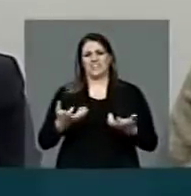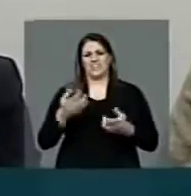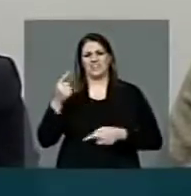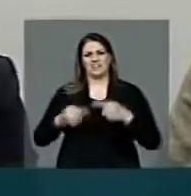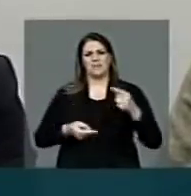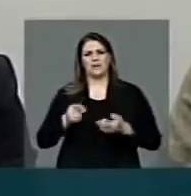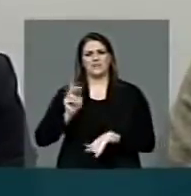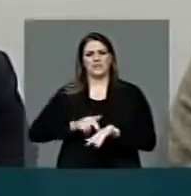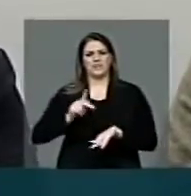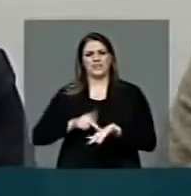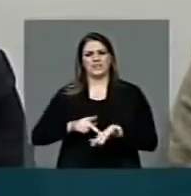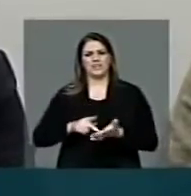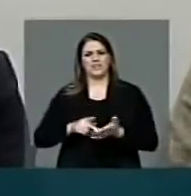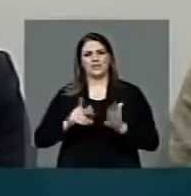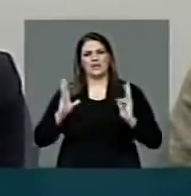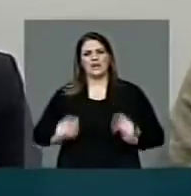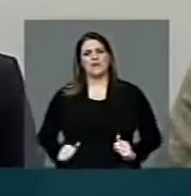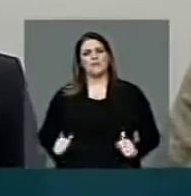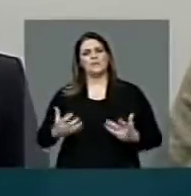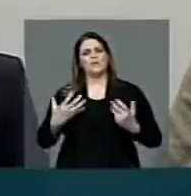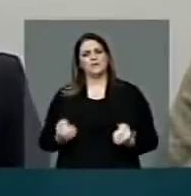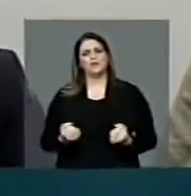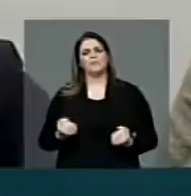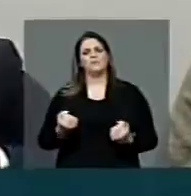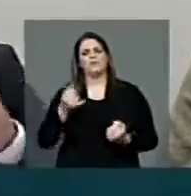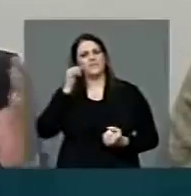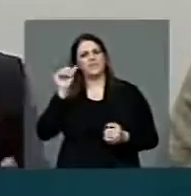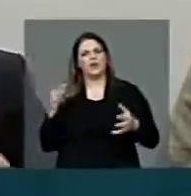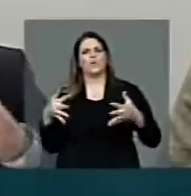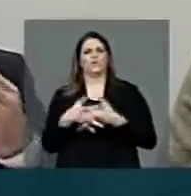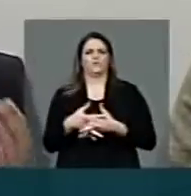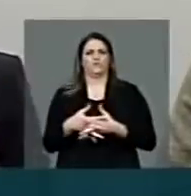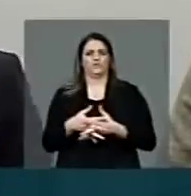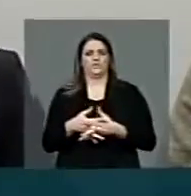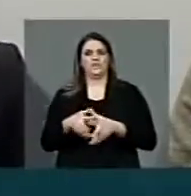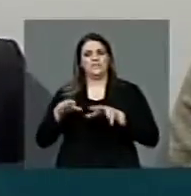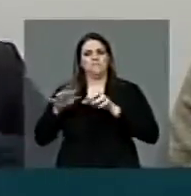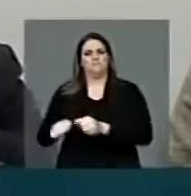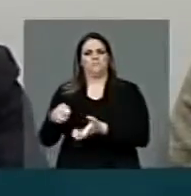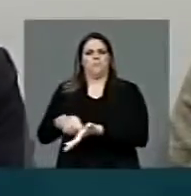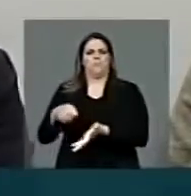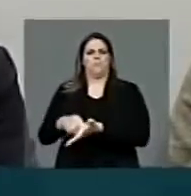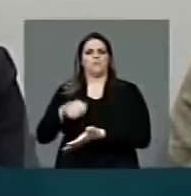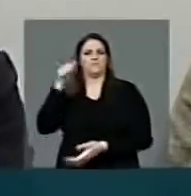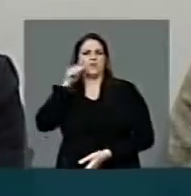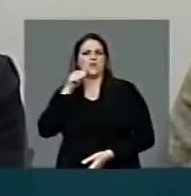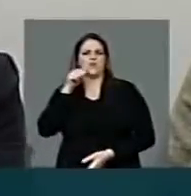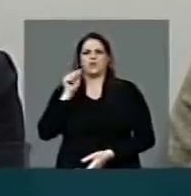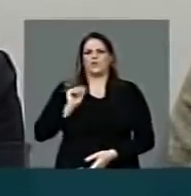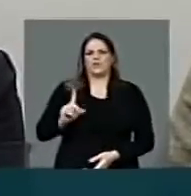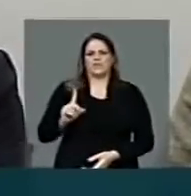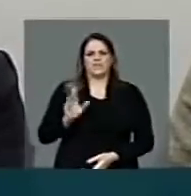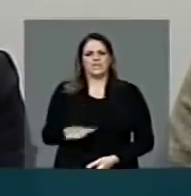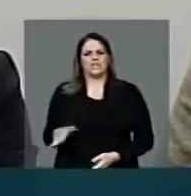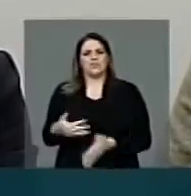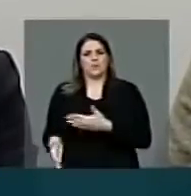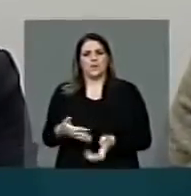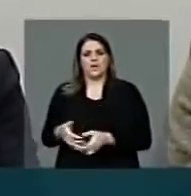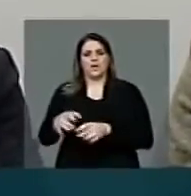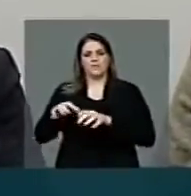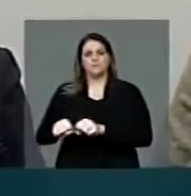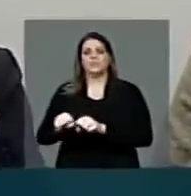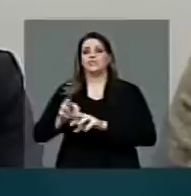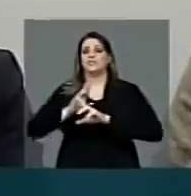uma coisa com a outra. Exploração sexual, seja de mulheres, seja de criança e adolescente, não se confunde com prostituição, que